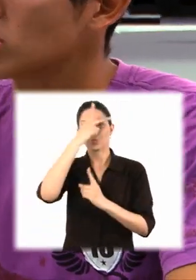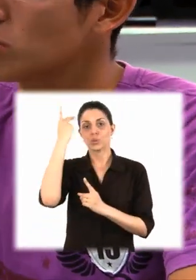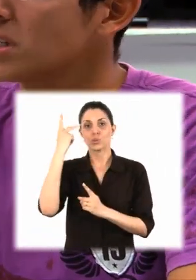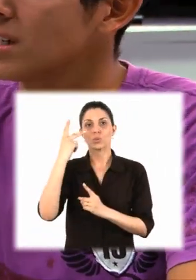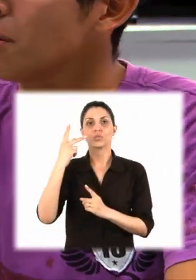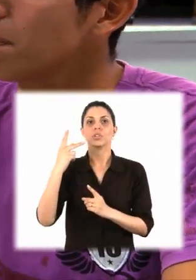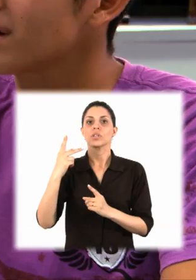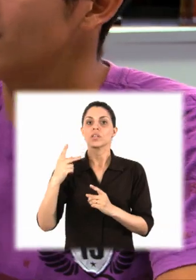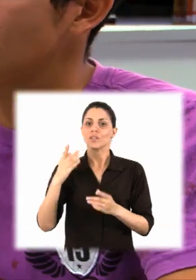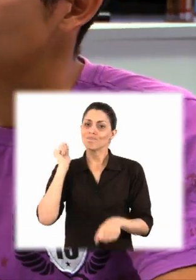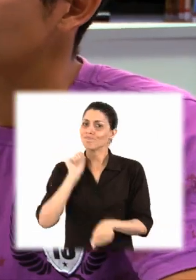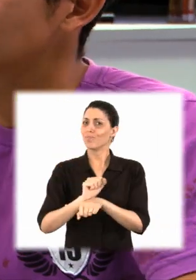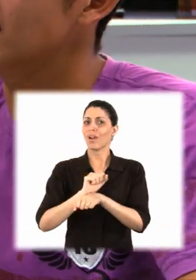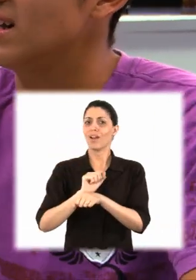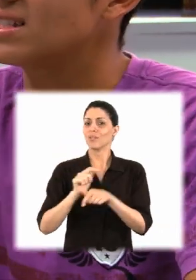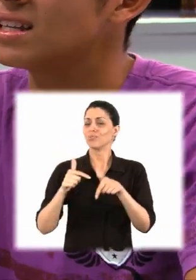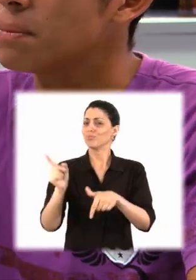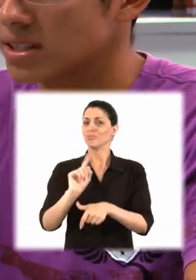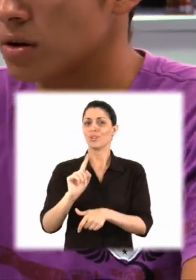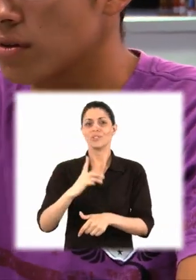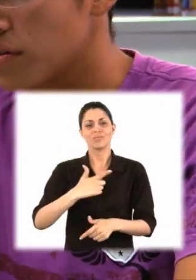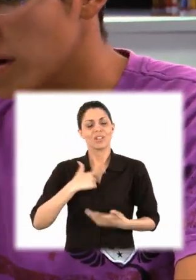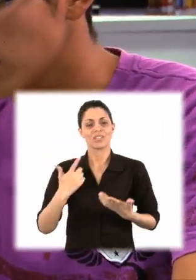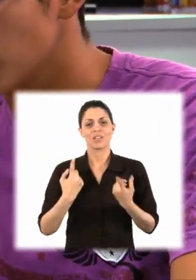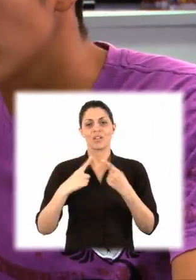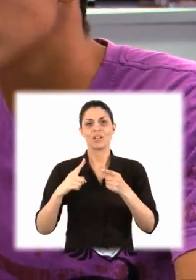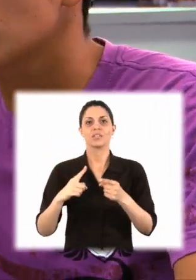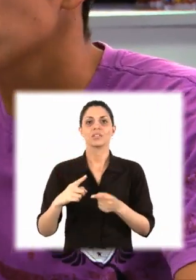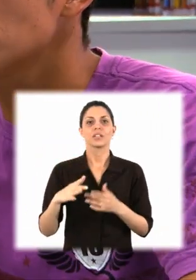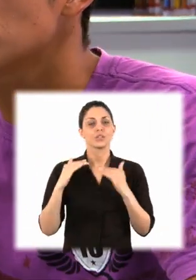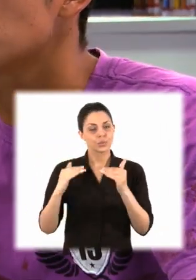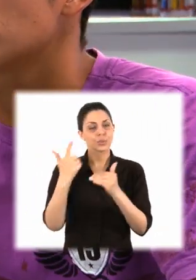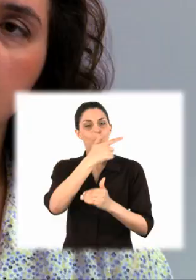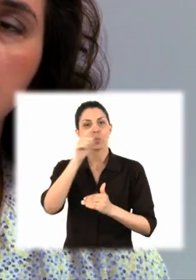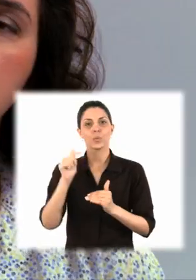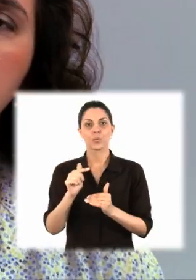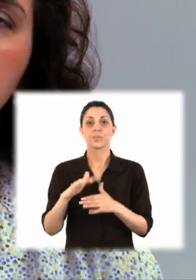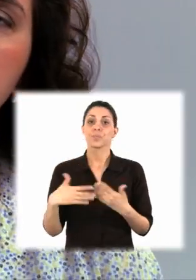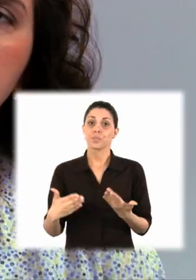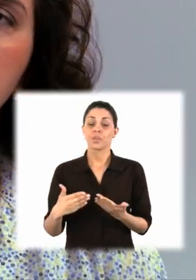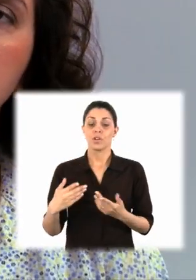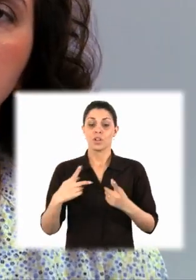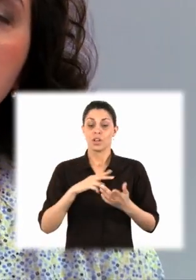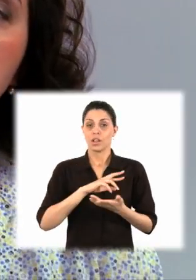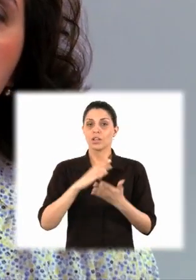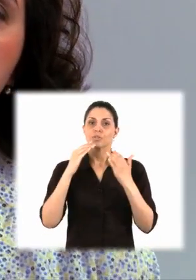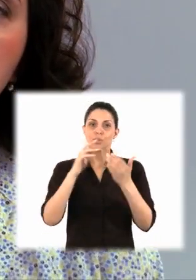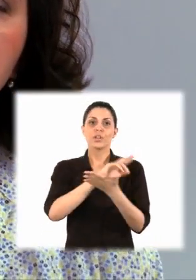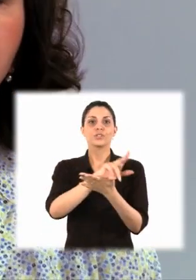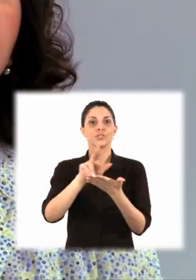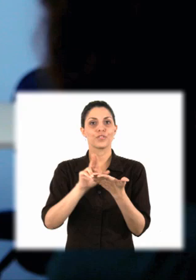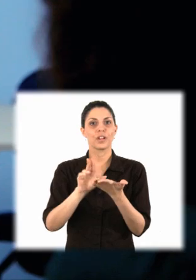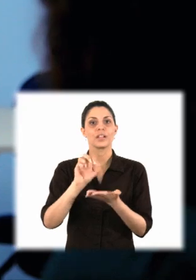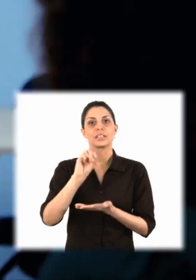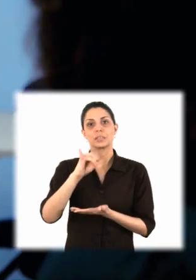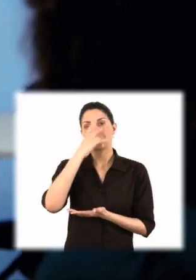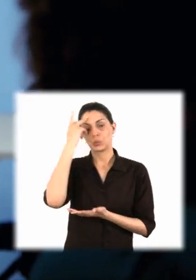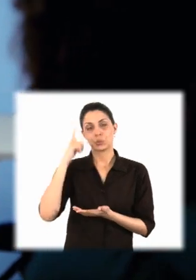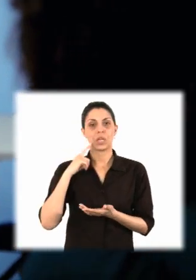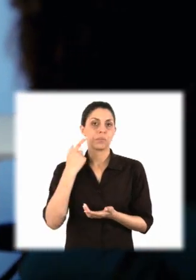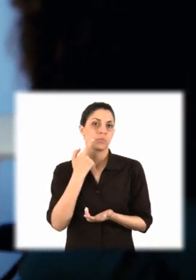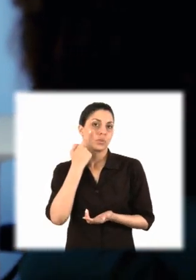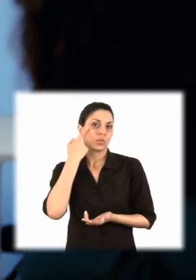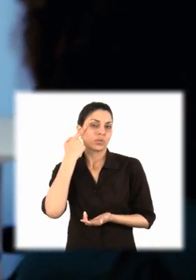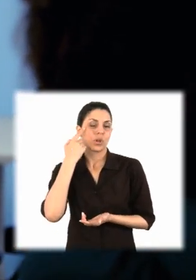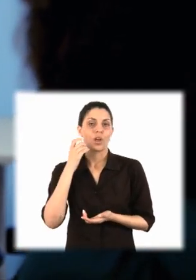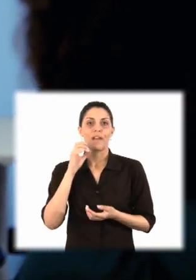gente pessoas que não pratiquem isso, e sim que possa conviver com a diferença um dos outros. É uma intolerância às diferenças. Se o menino tem os